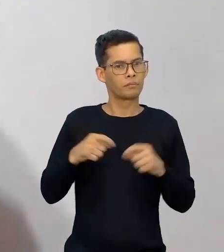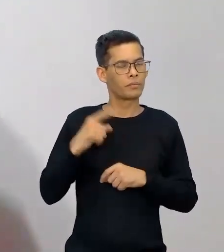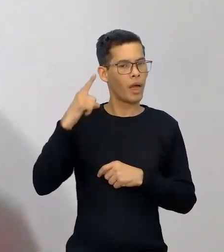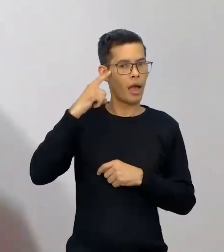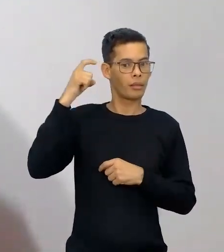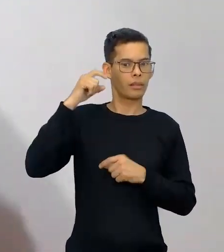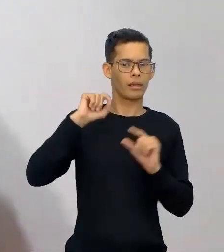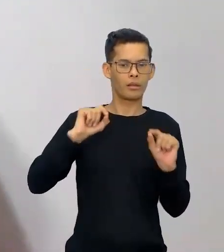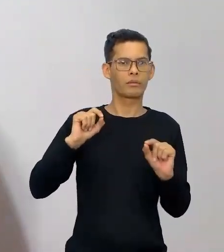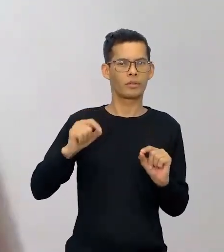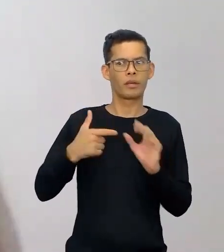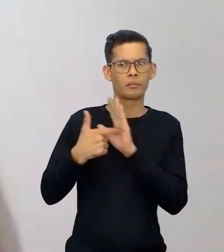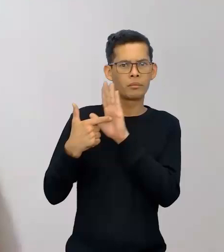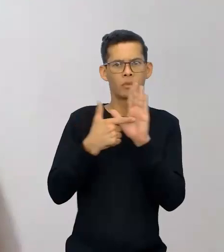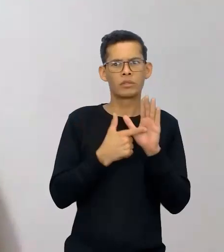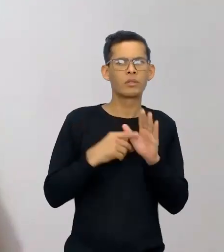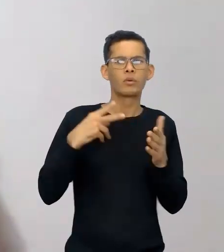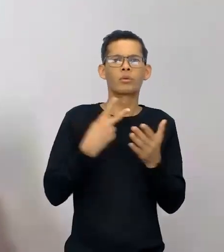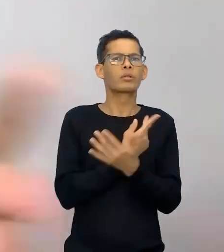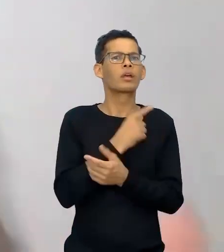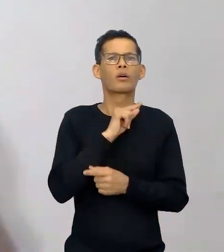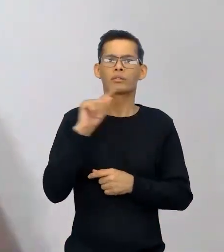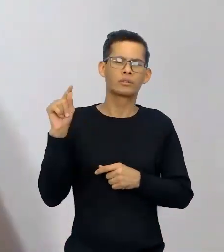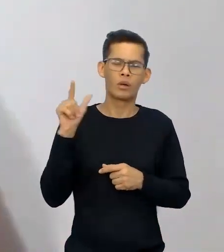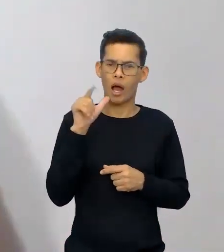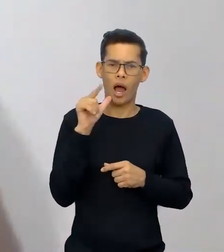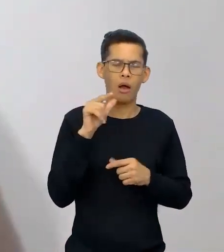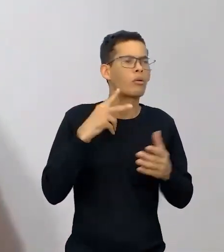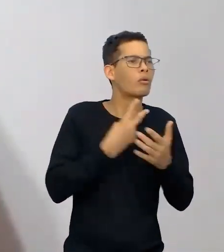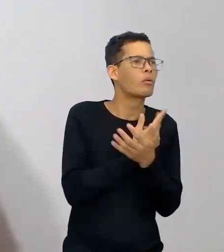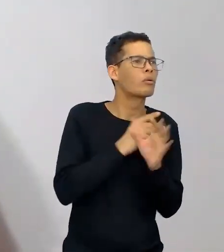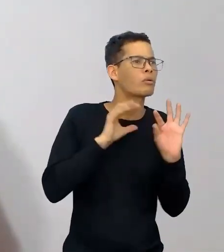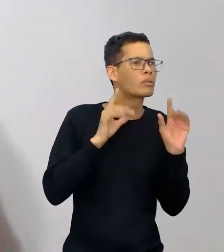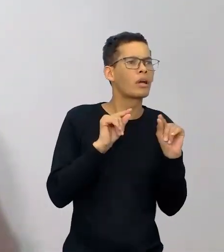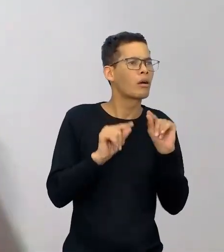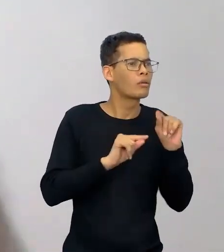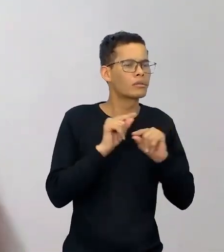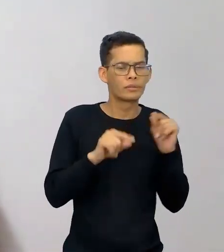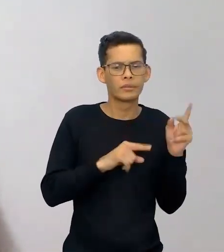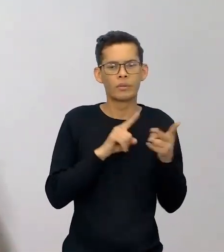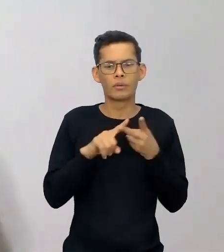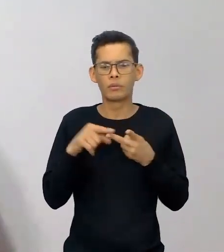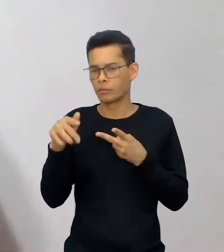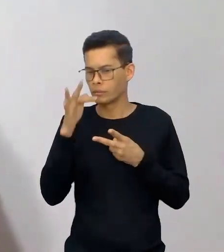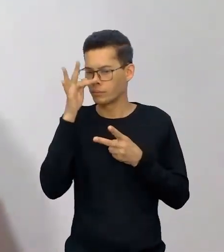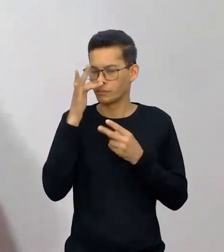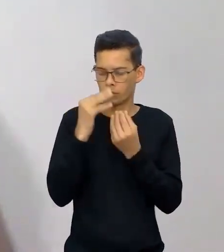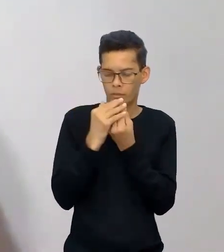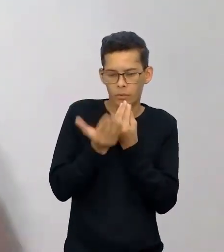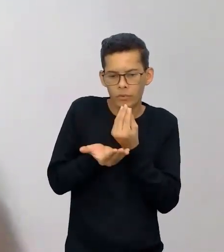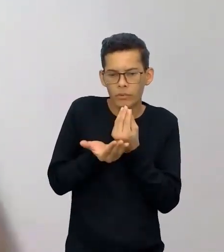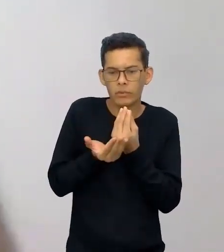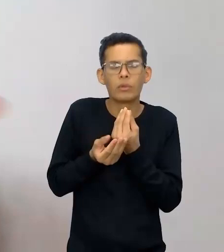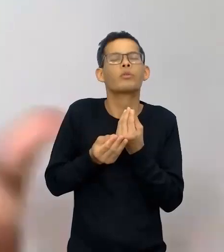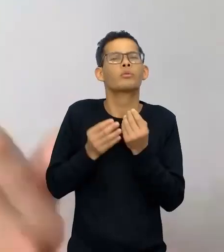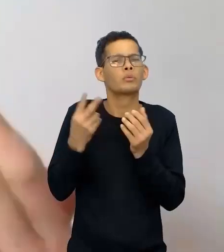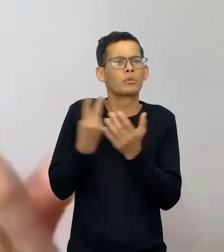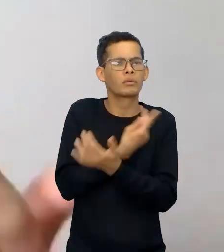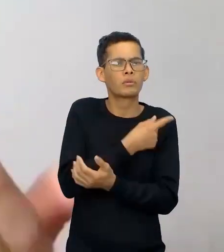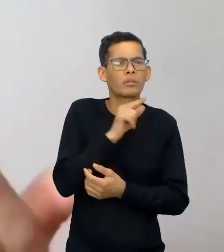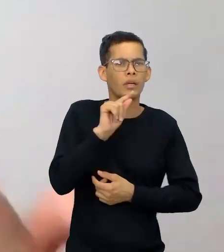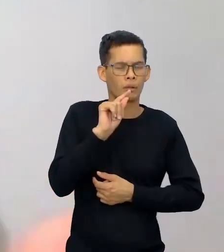ideia é justamente mostrar, poxa, o que que aconteceu com a água, o que que aconteceu com a pétala, e fazer com que eles observem,